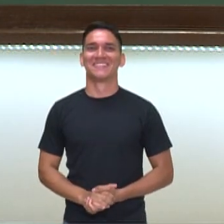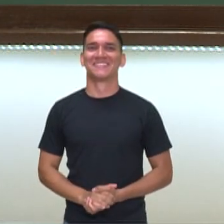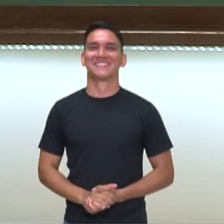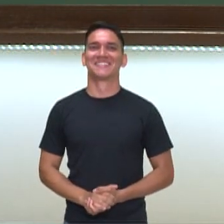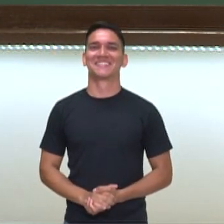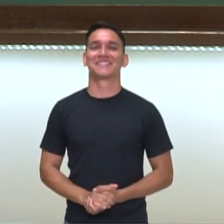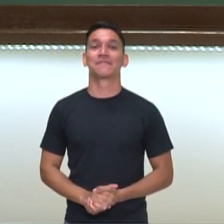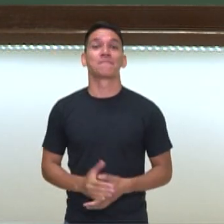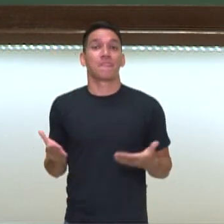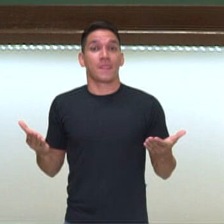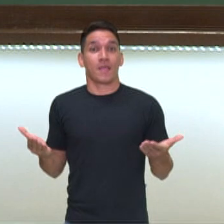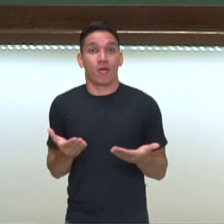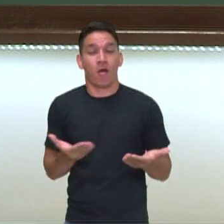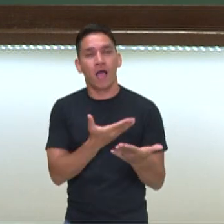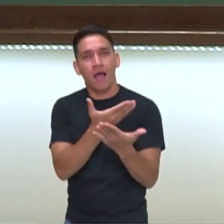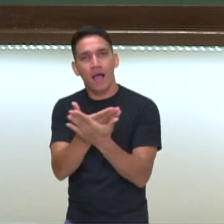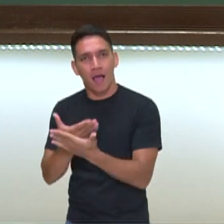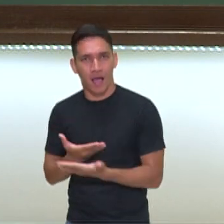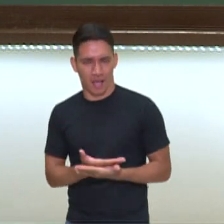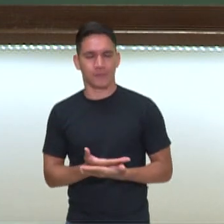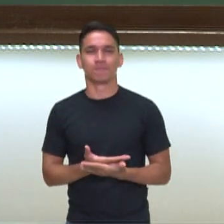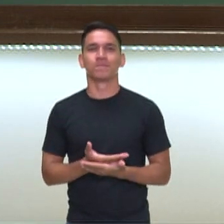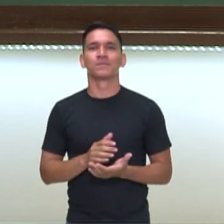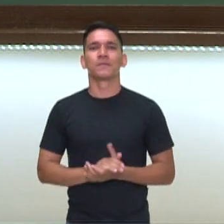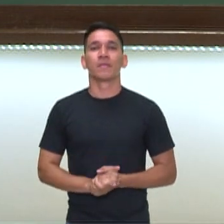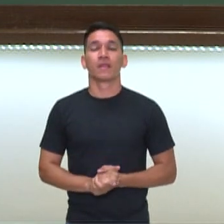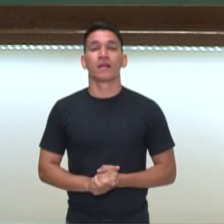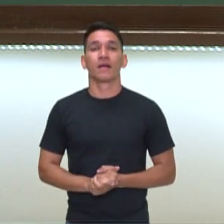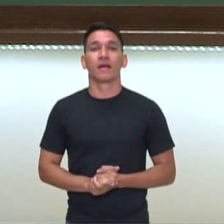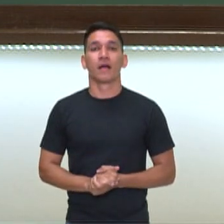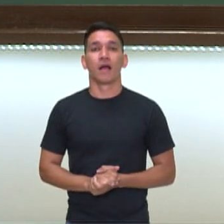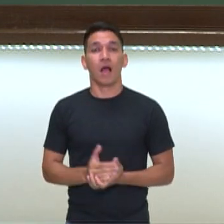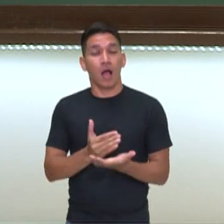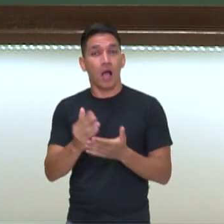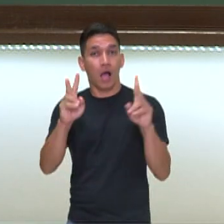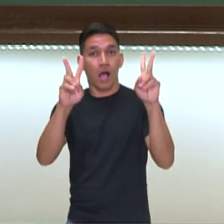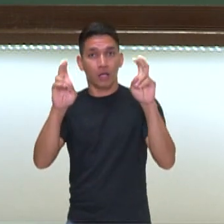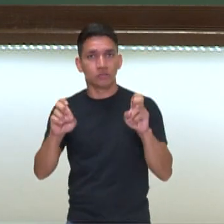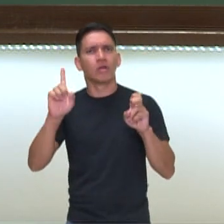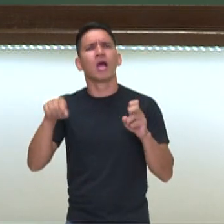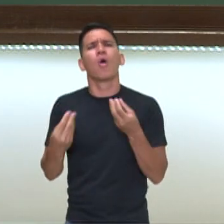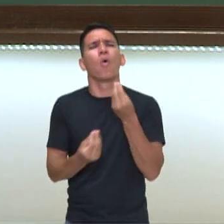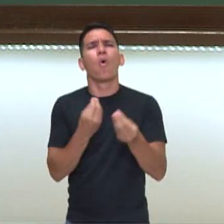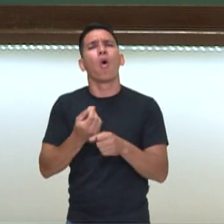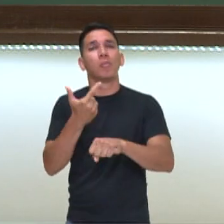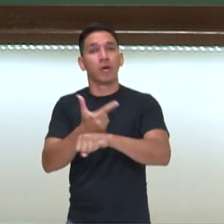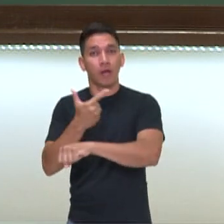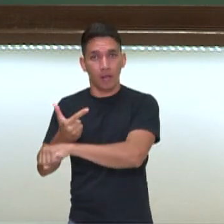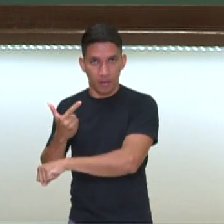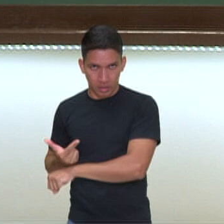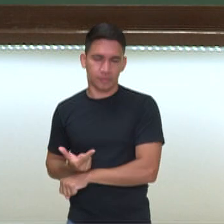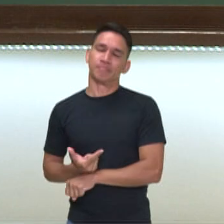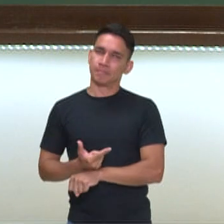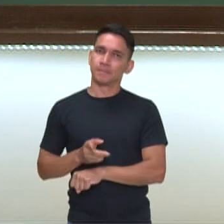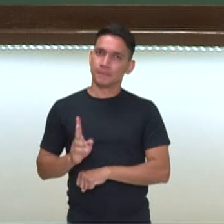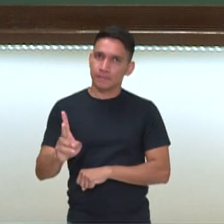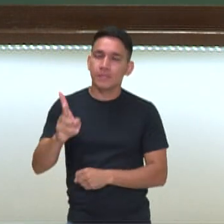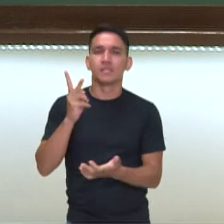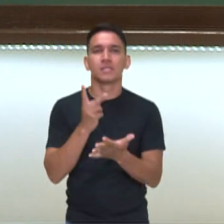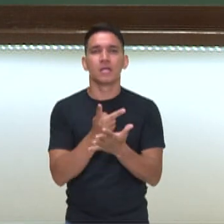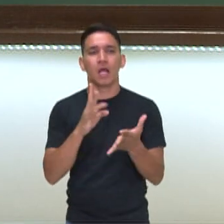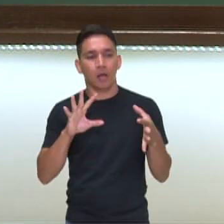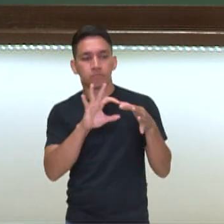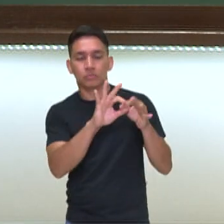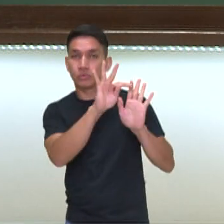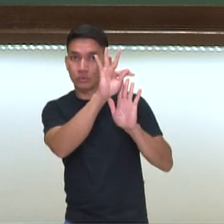Então, na aula de hoje, nós vamos falar sobre a ampliação do nosso repertório léxico, como sempre, dentro dos textos,